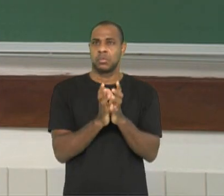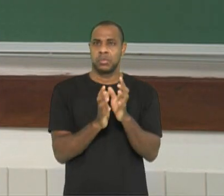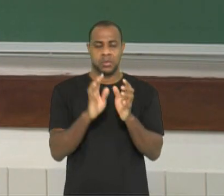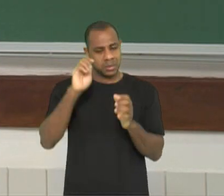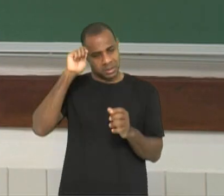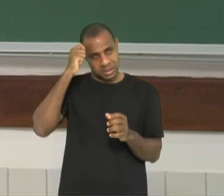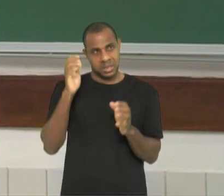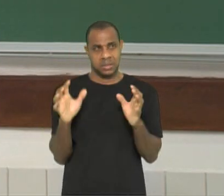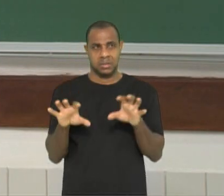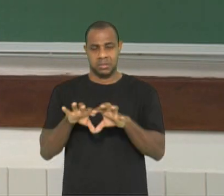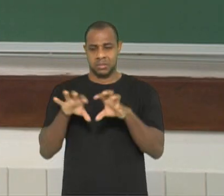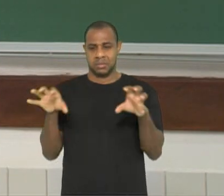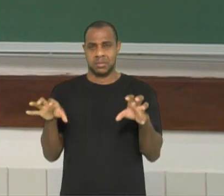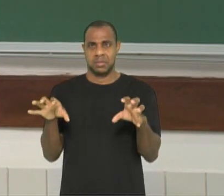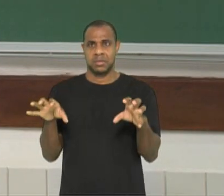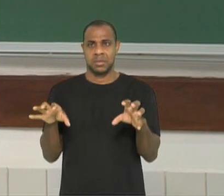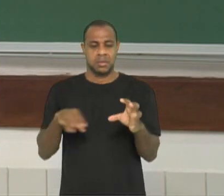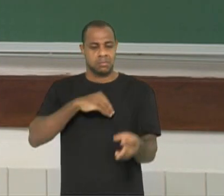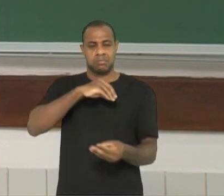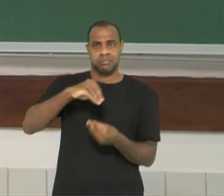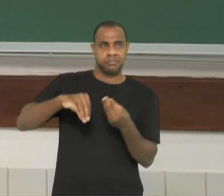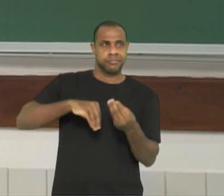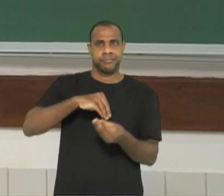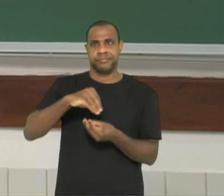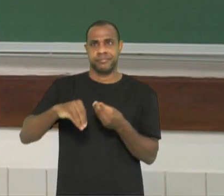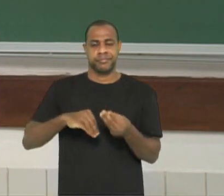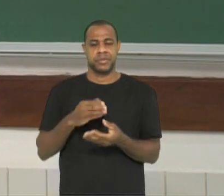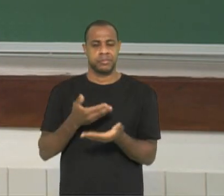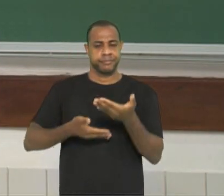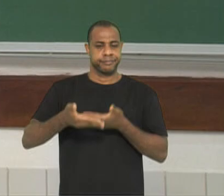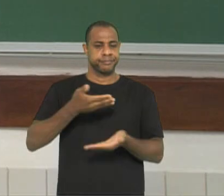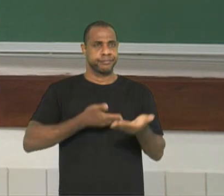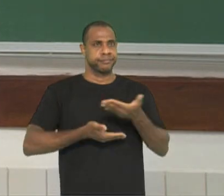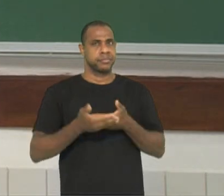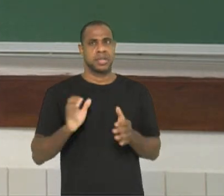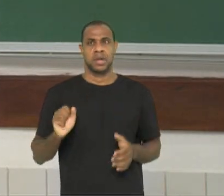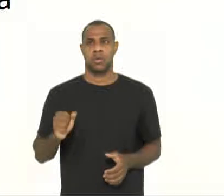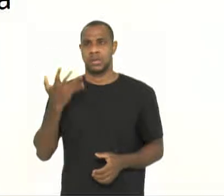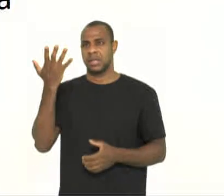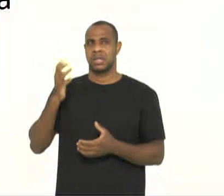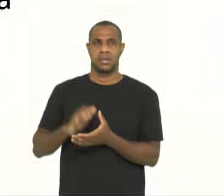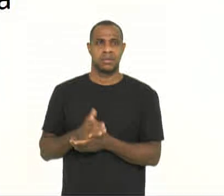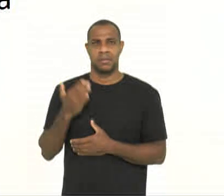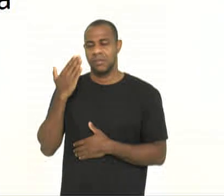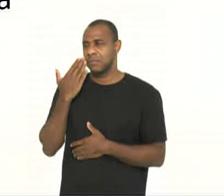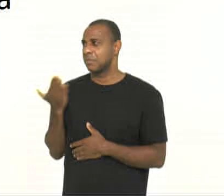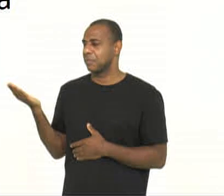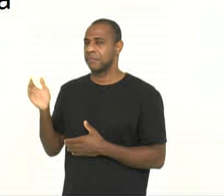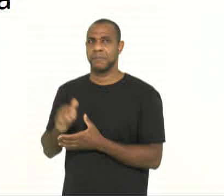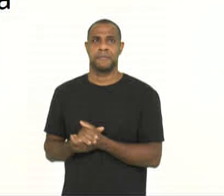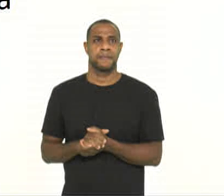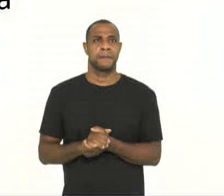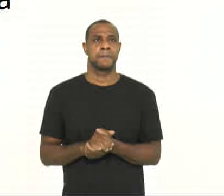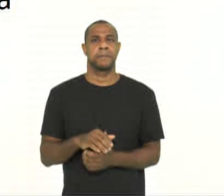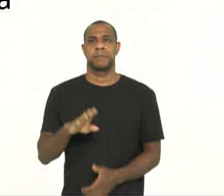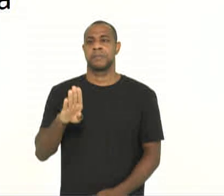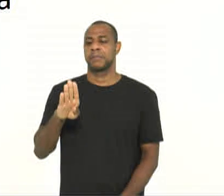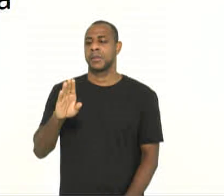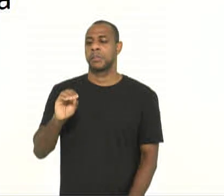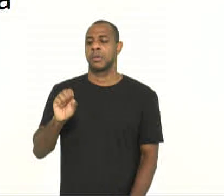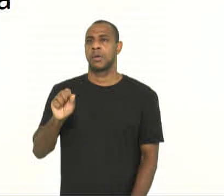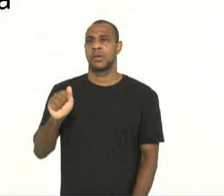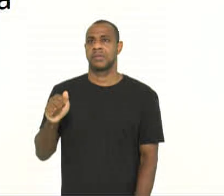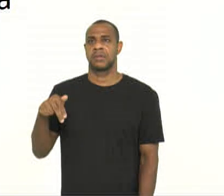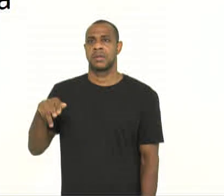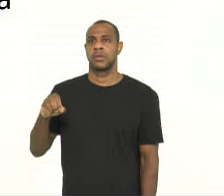quê? Cultura compartilhada. Essa é a visão que estava acontecendo. 58, Bossa Nova. A Bossa Nova foi